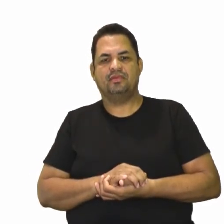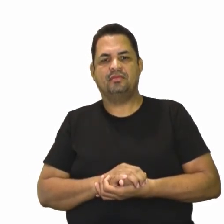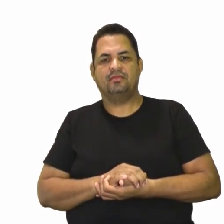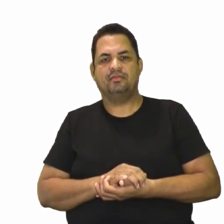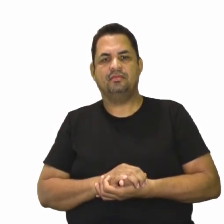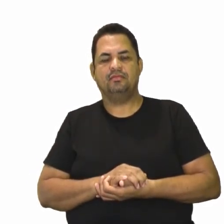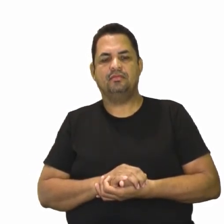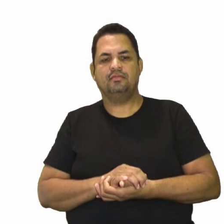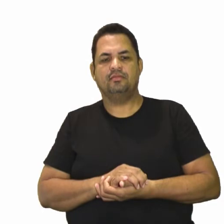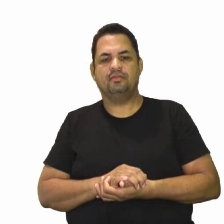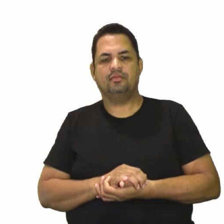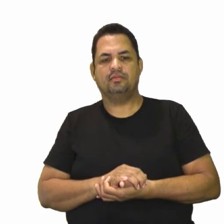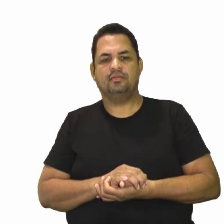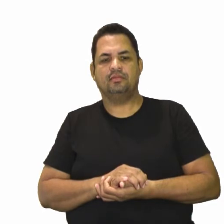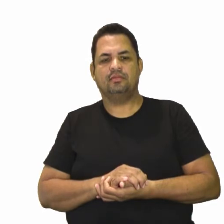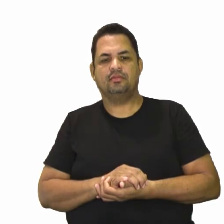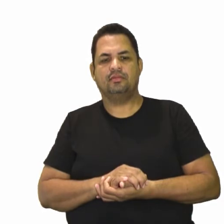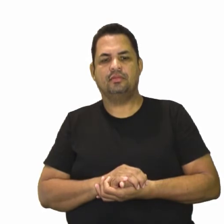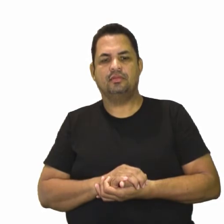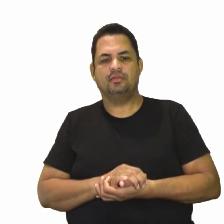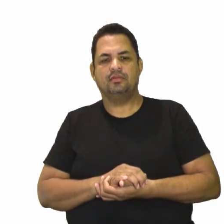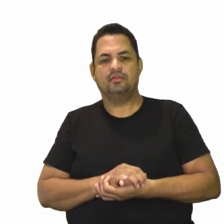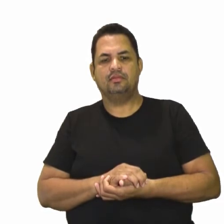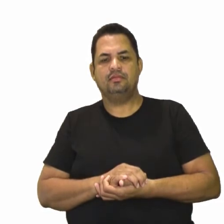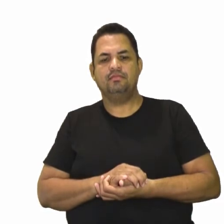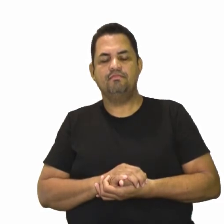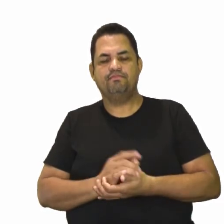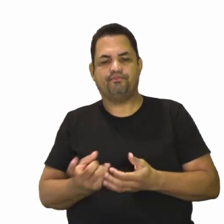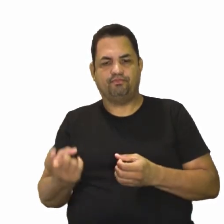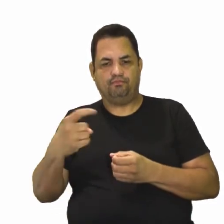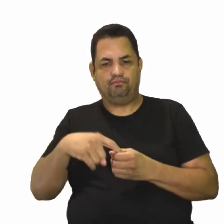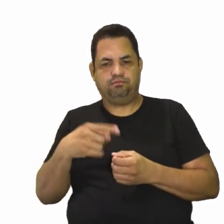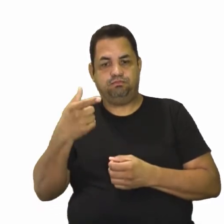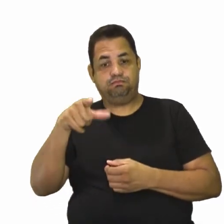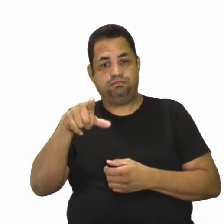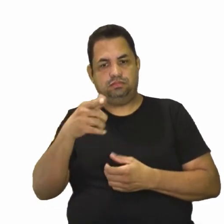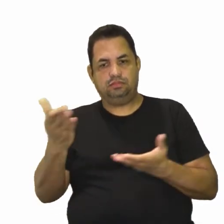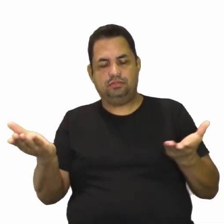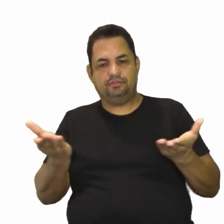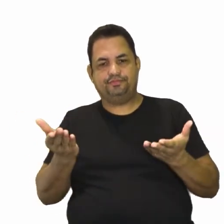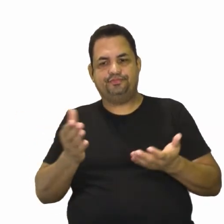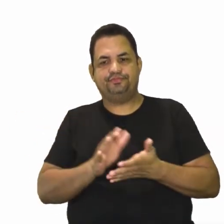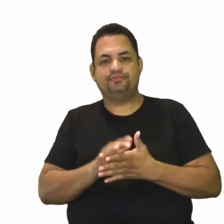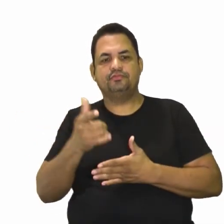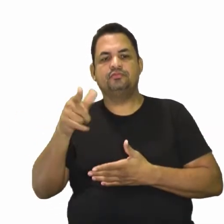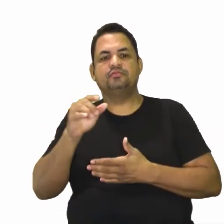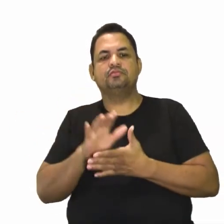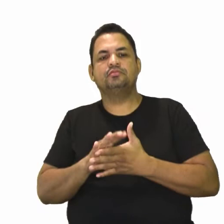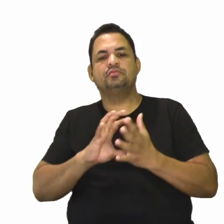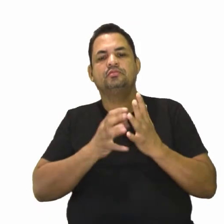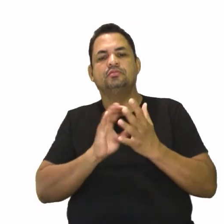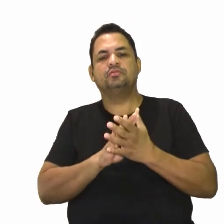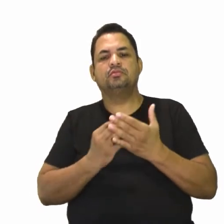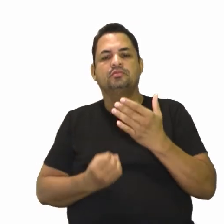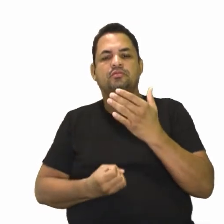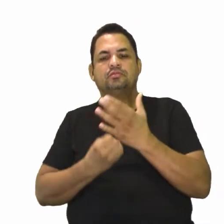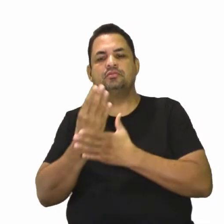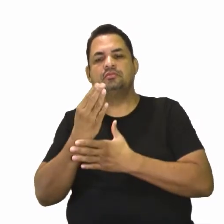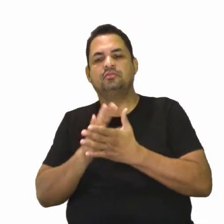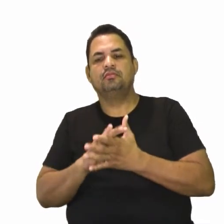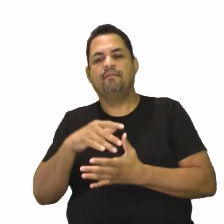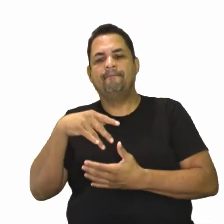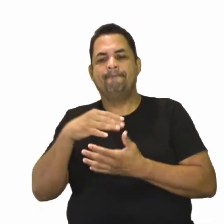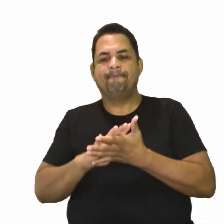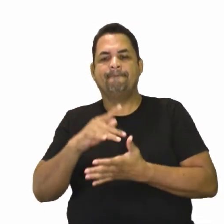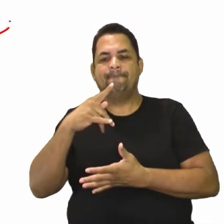aqui. MDB. Voltou a ser MDB hoje. Outros partidos são criados, como o PT,